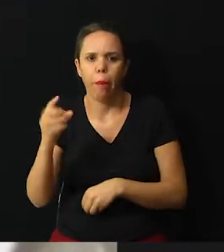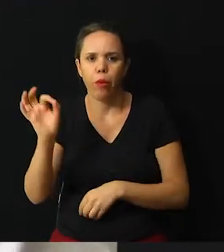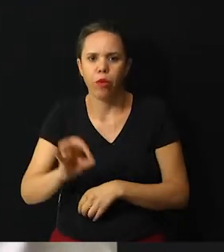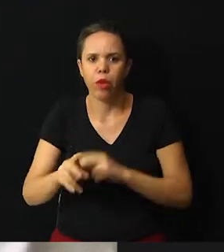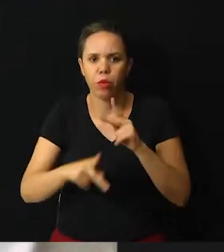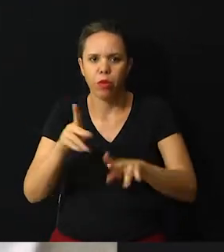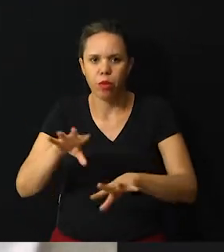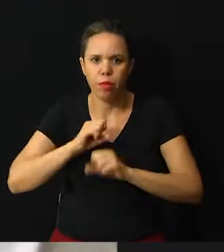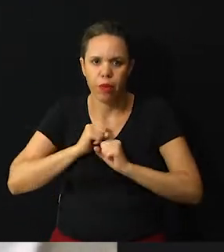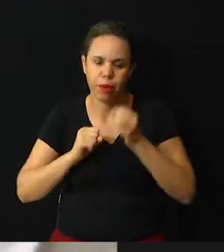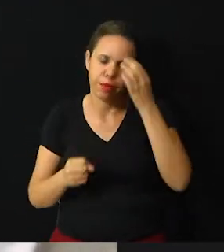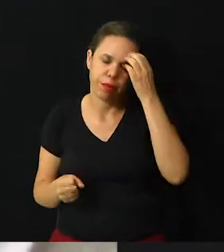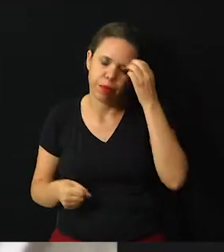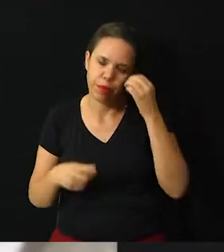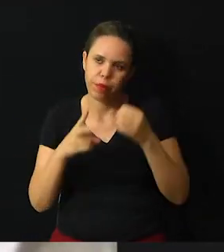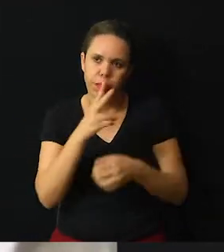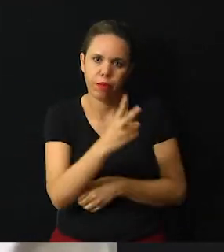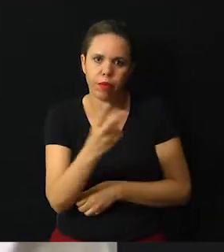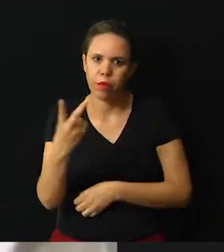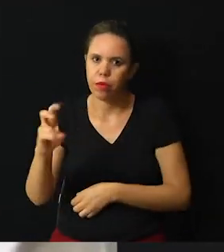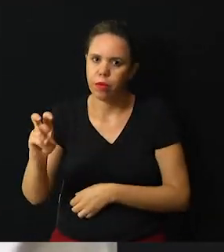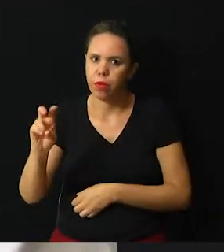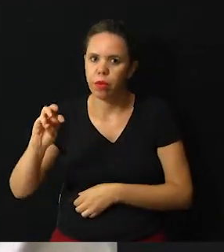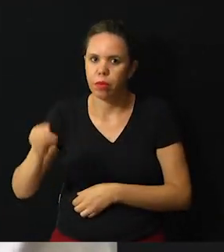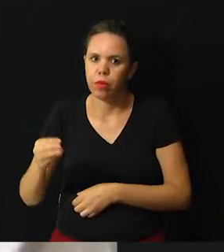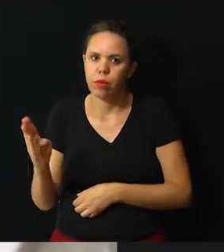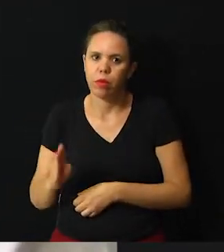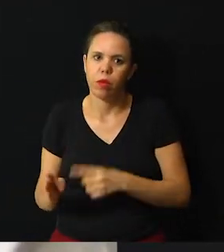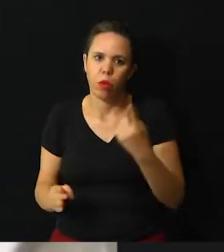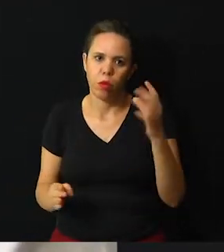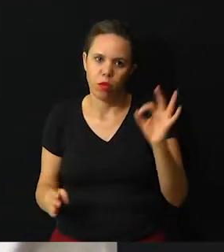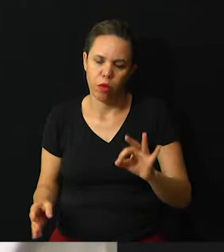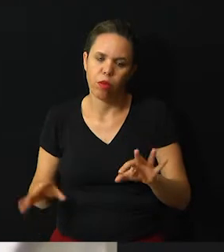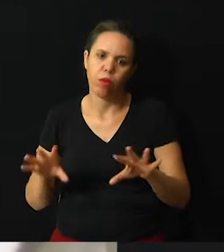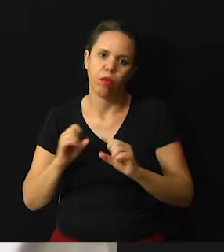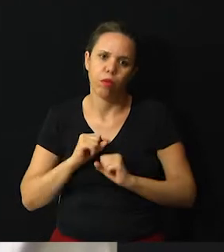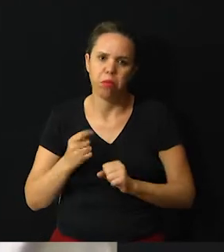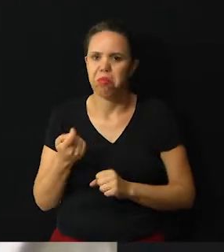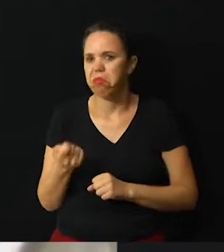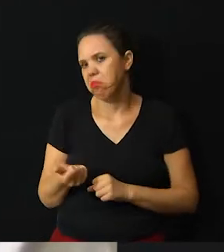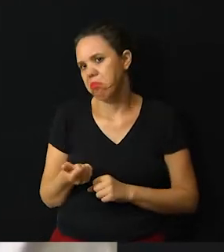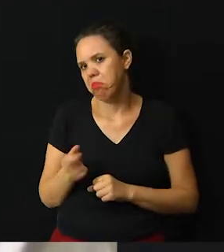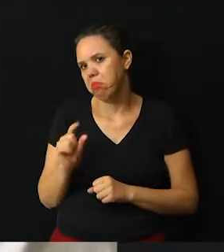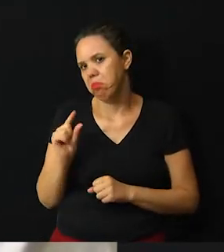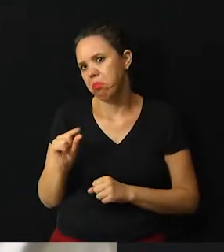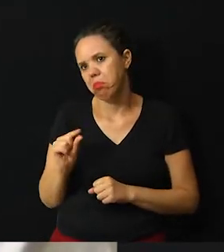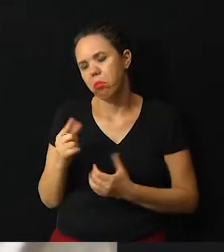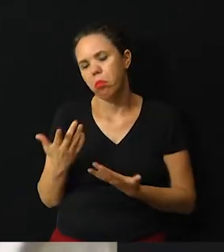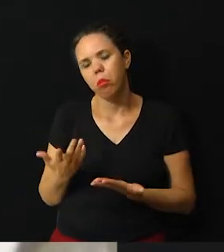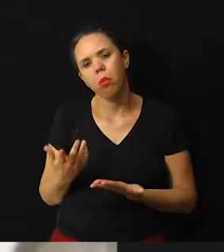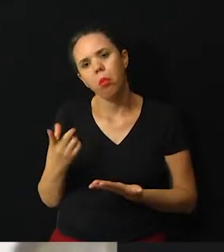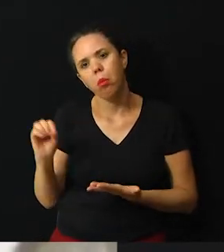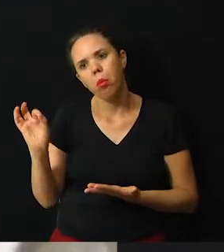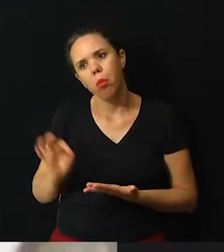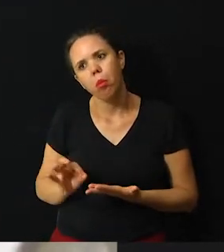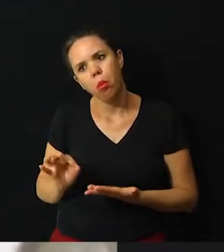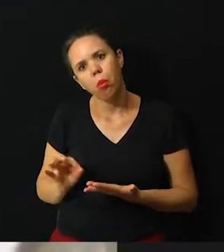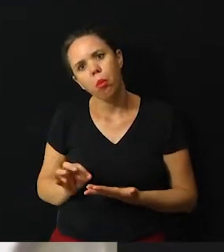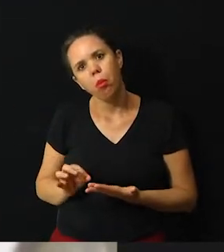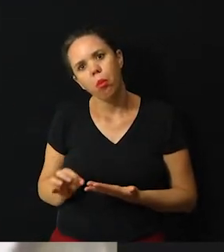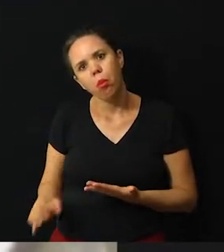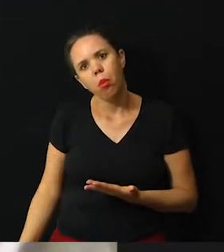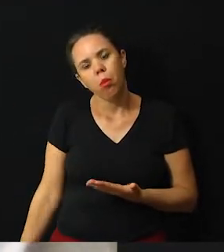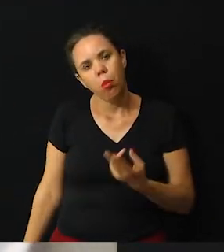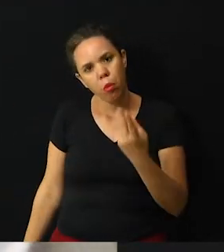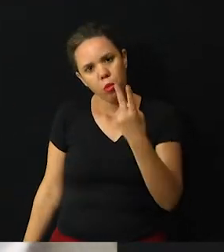da população. Se a gente tem 215 milhões de brasileiros, 1% dá quase, quanto que dá 10% dá 20